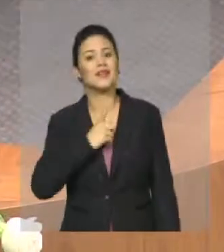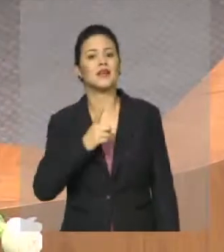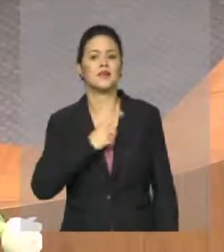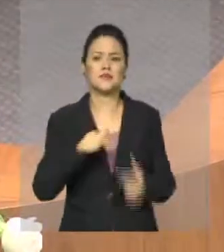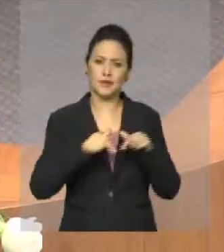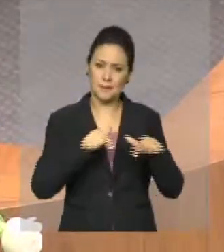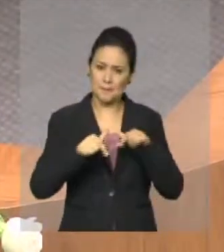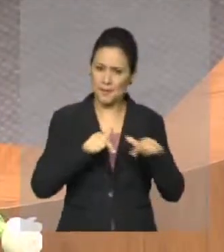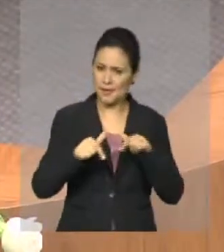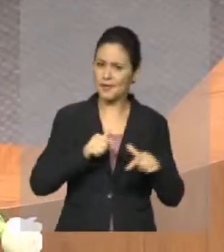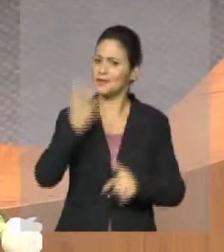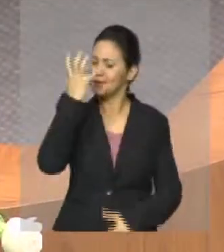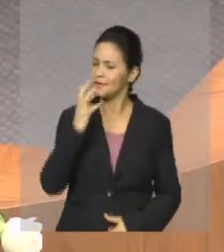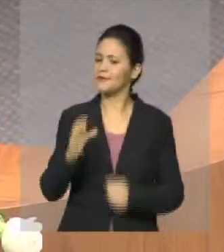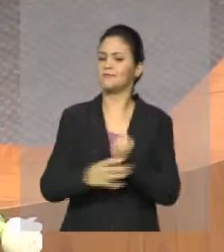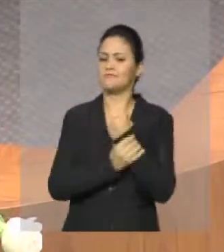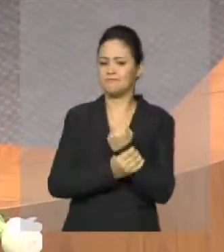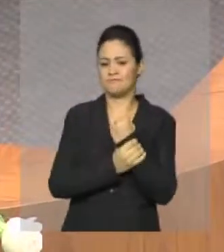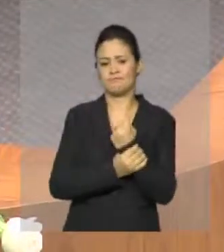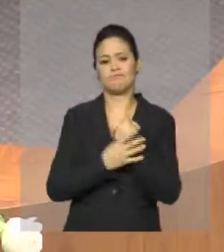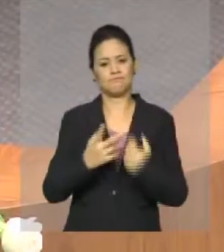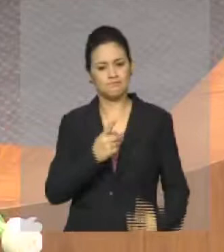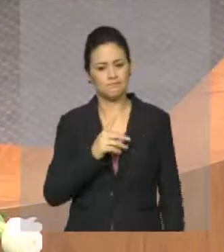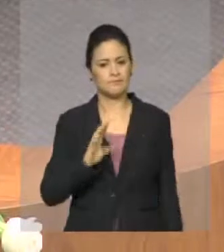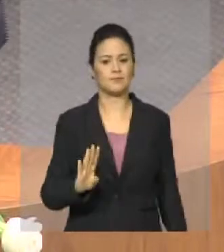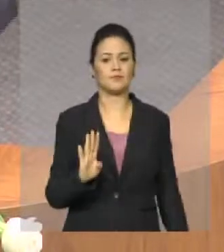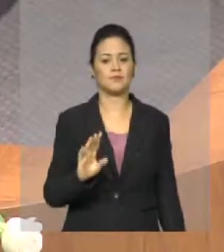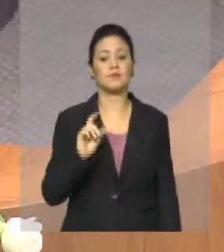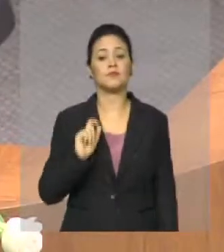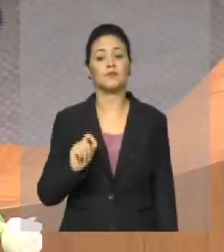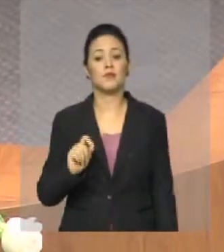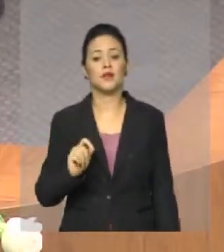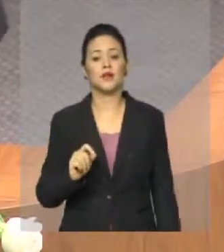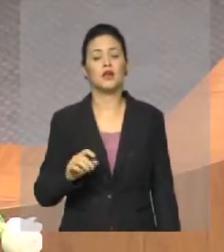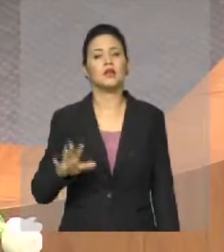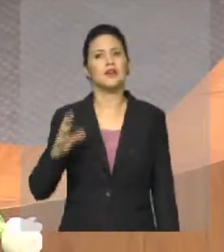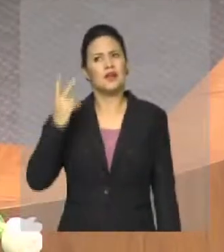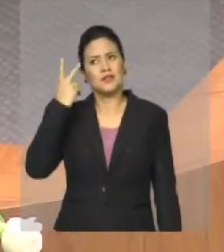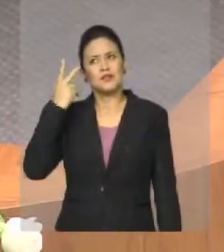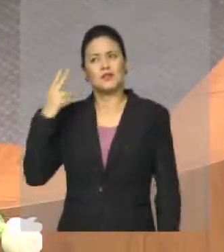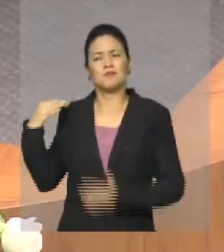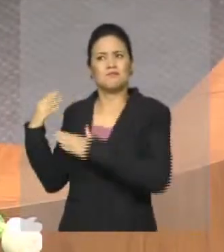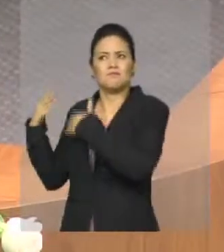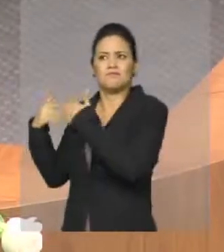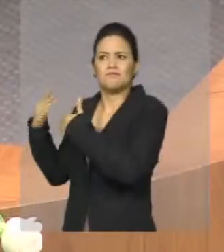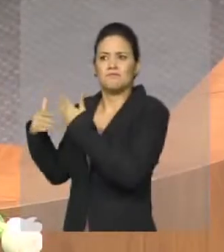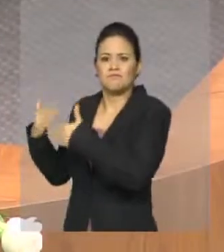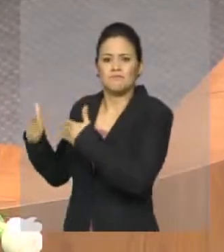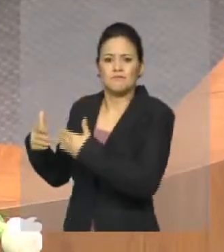muito grande no sistema de segurança pública, onde vinha historicamente,